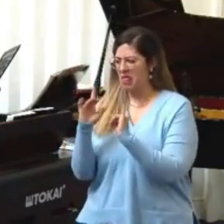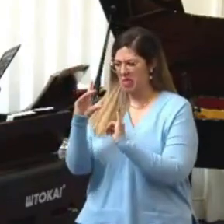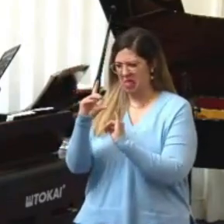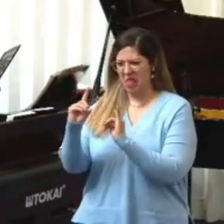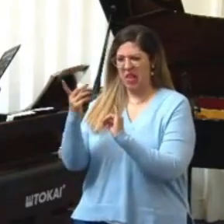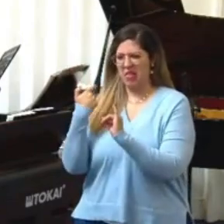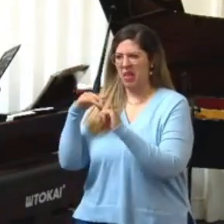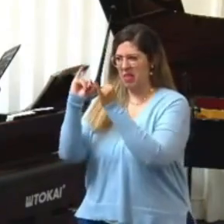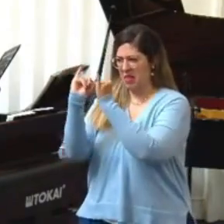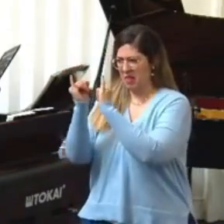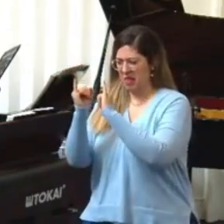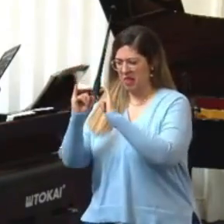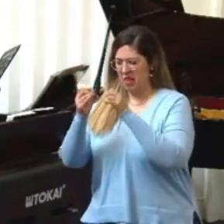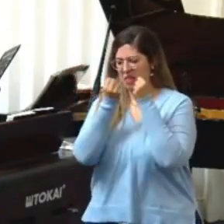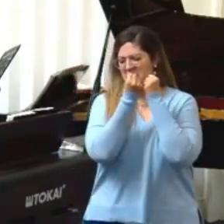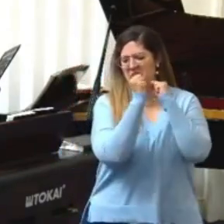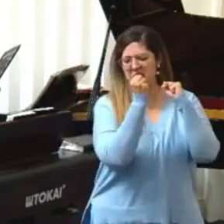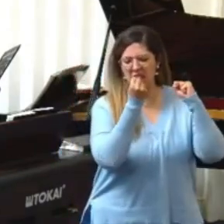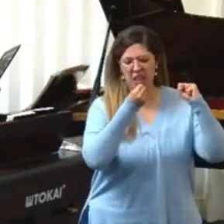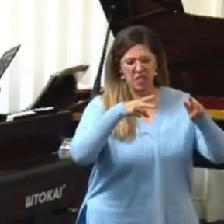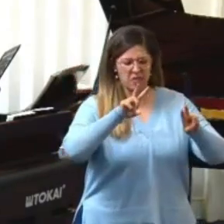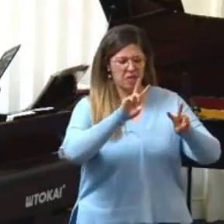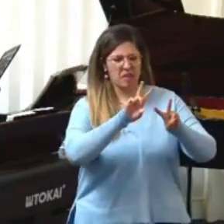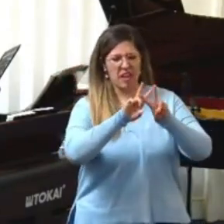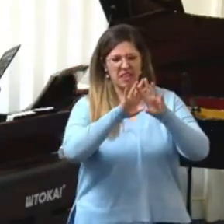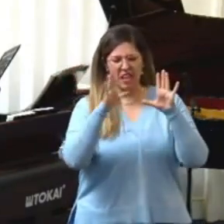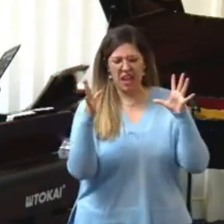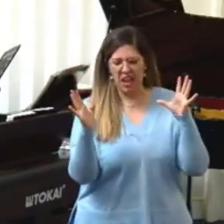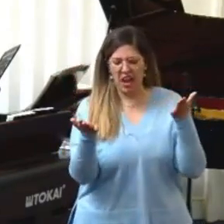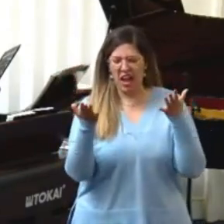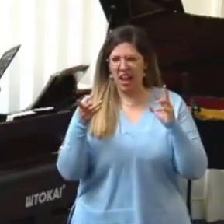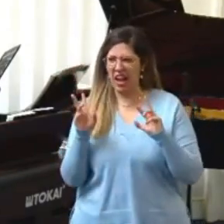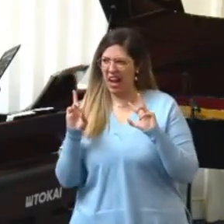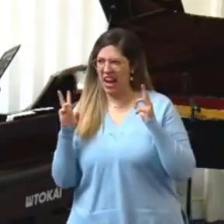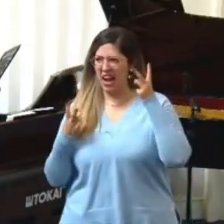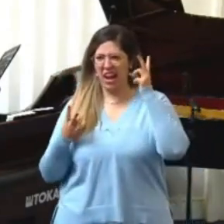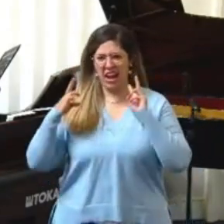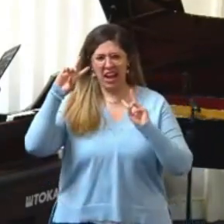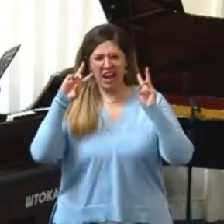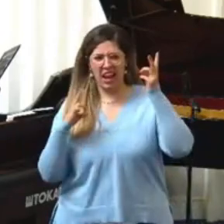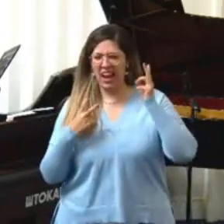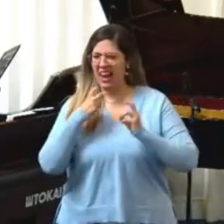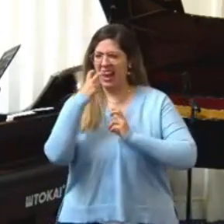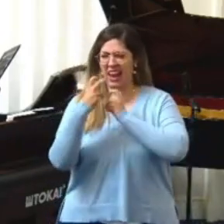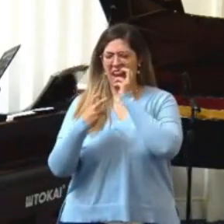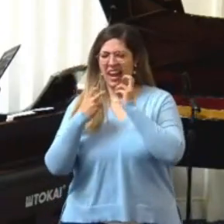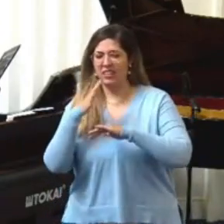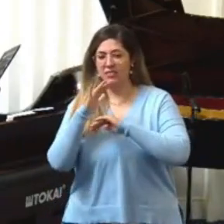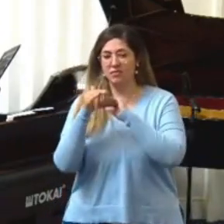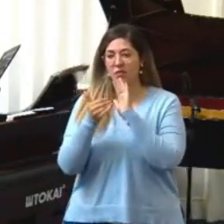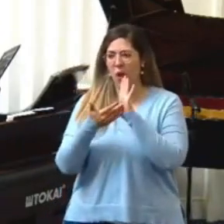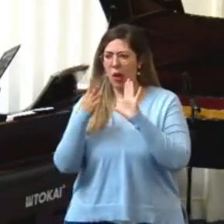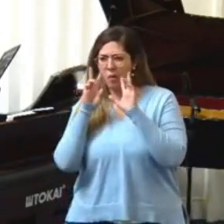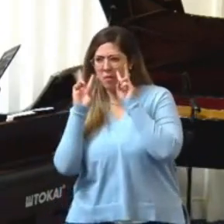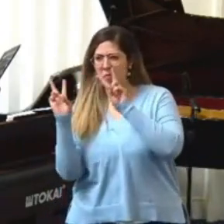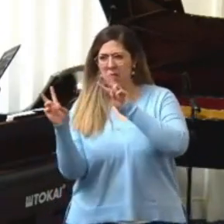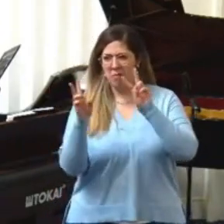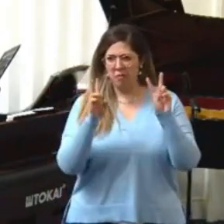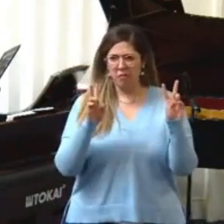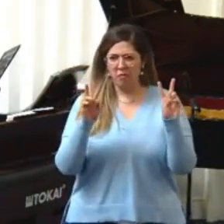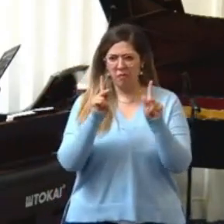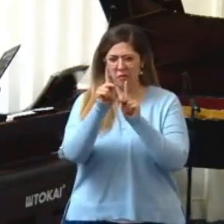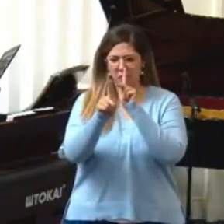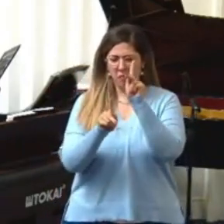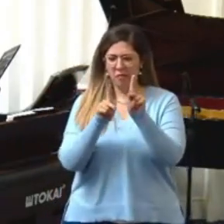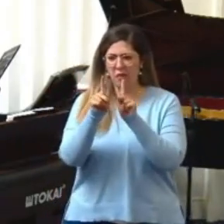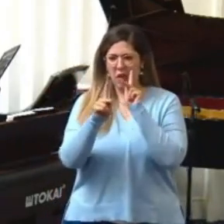entregou o nosso inimigo Sansão nas nossas mãos. O povo, quando viu Sansão, louvava o